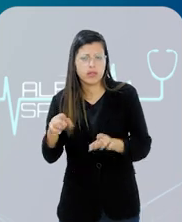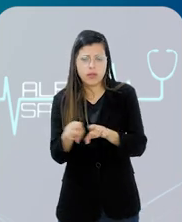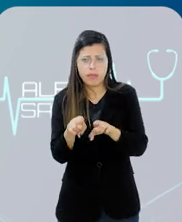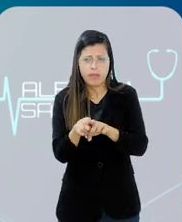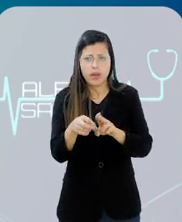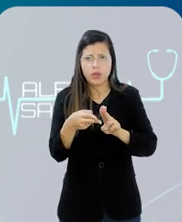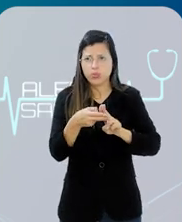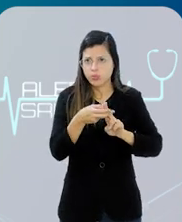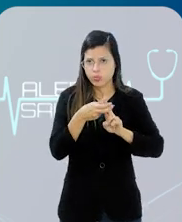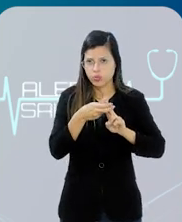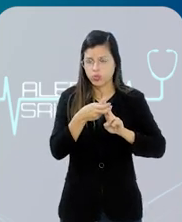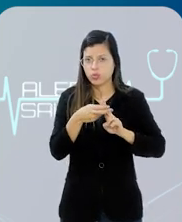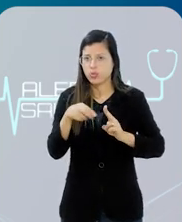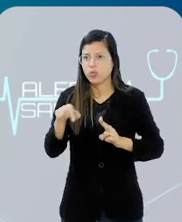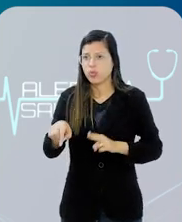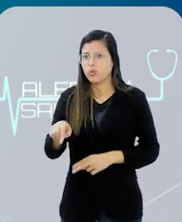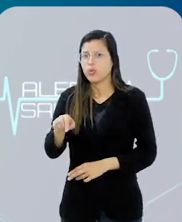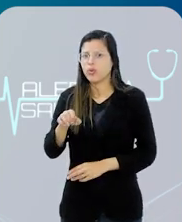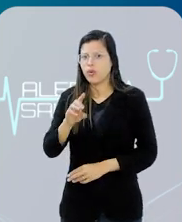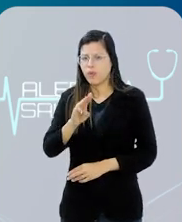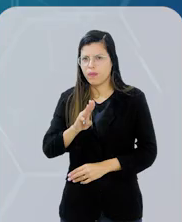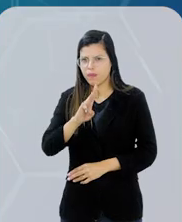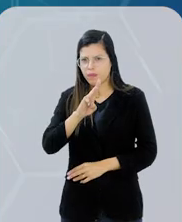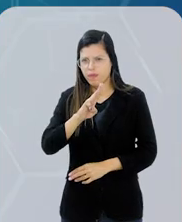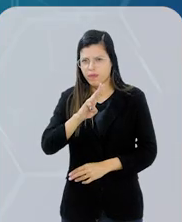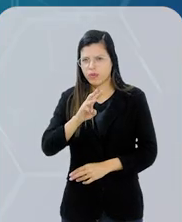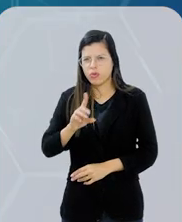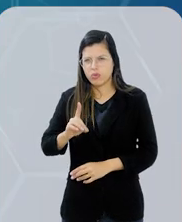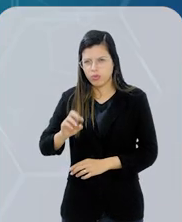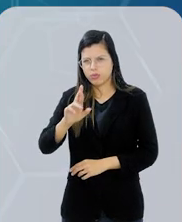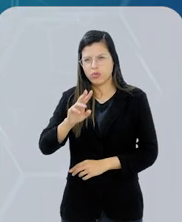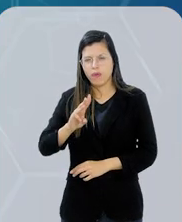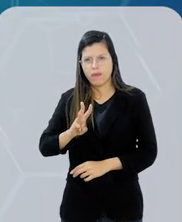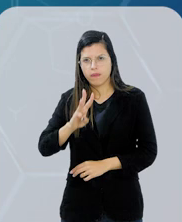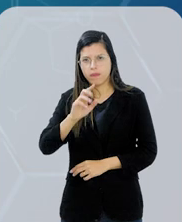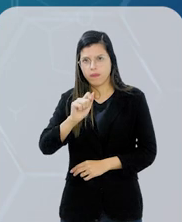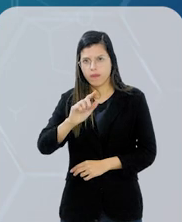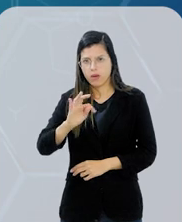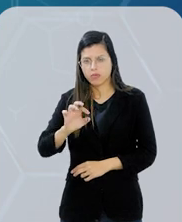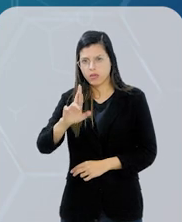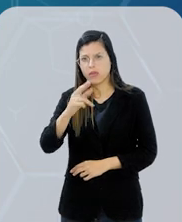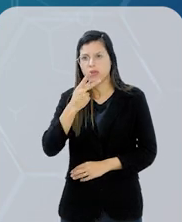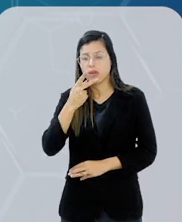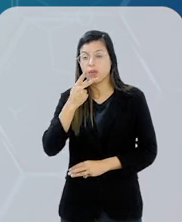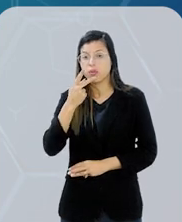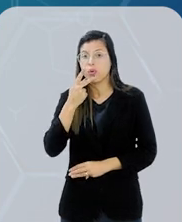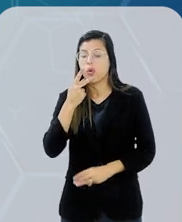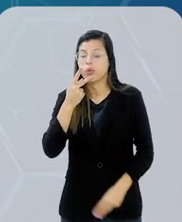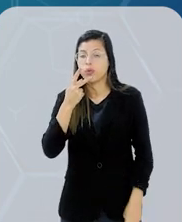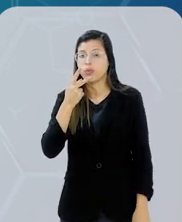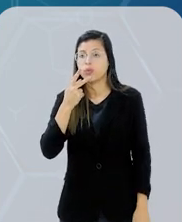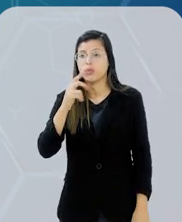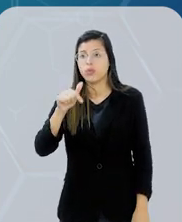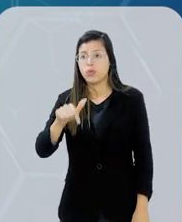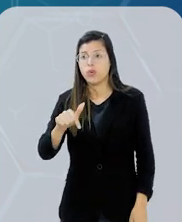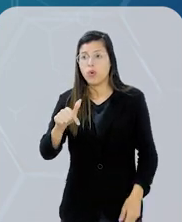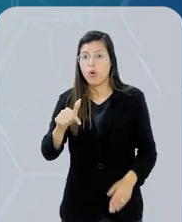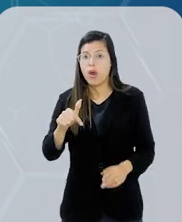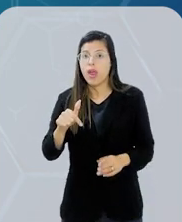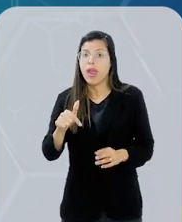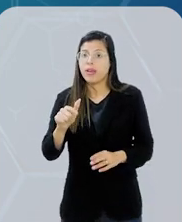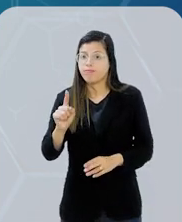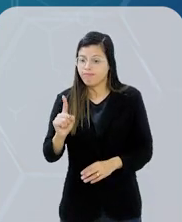SUS. Óbvio que o Dr. Walter falou perfeitamente, é uma das poucas situações que o